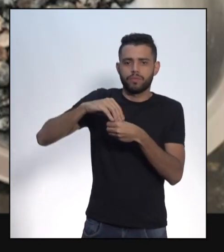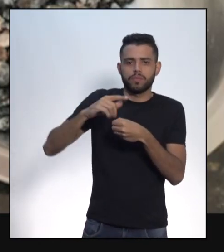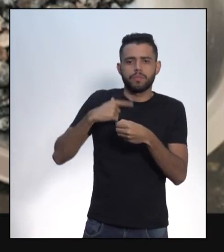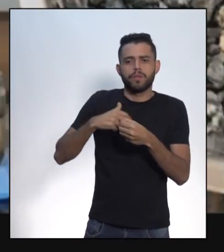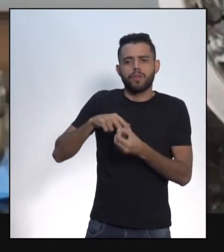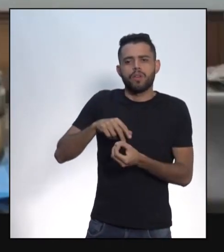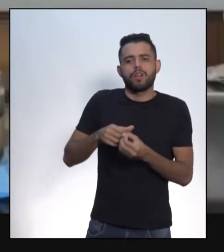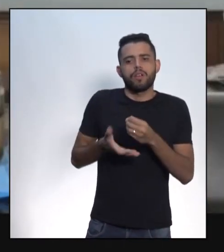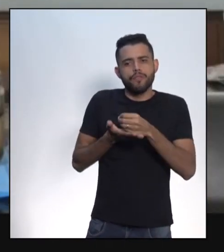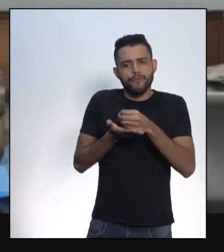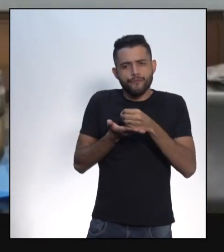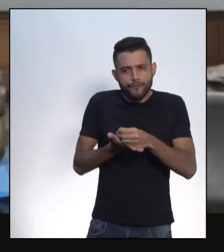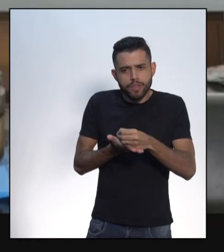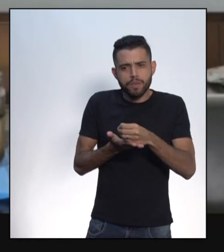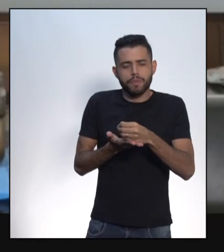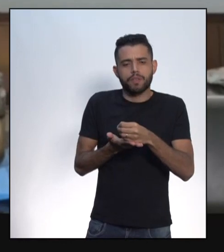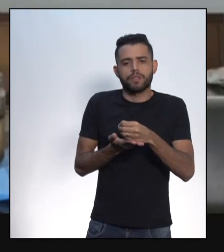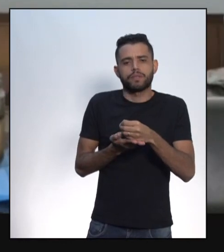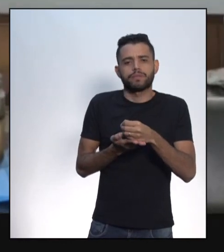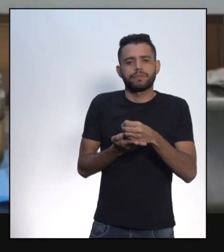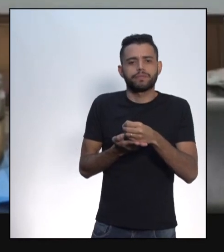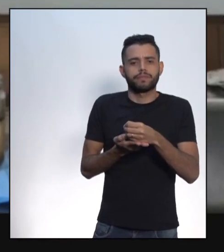sustentação ao algodão.